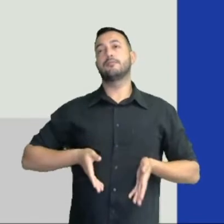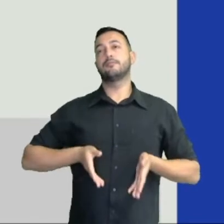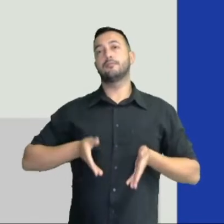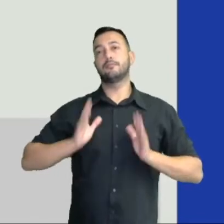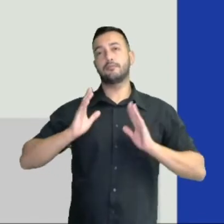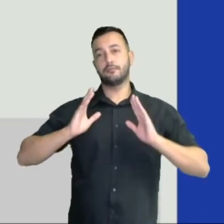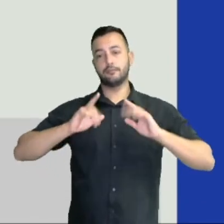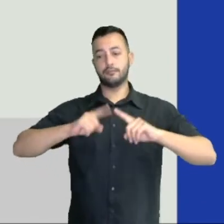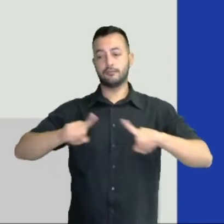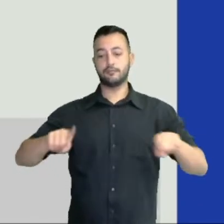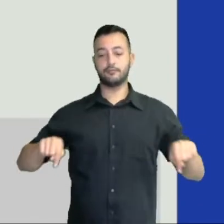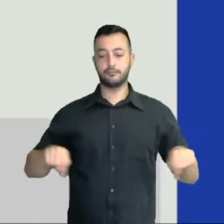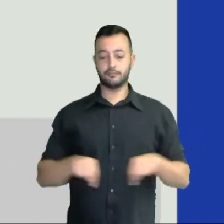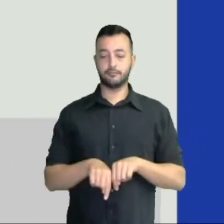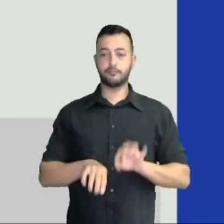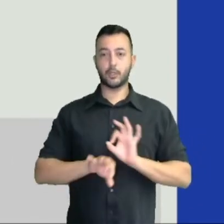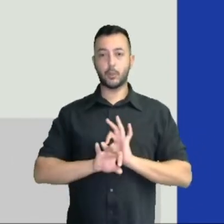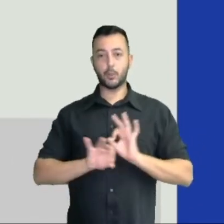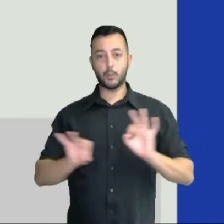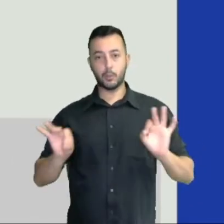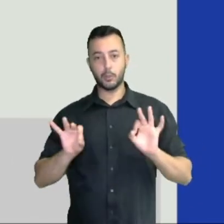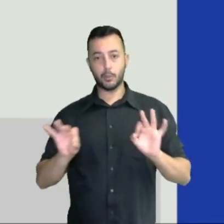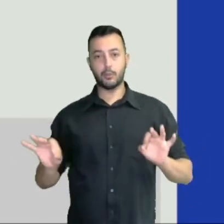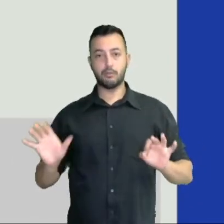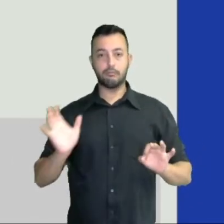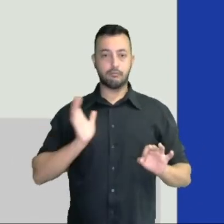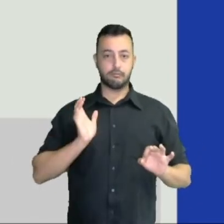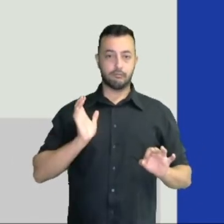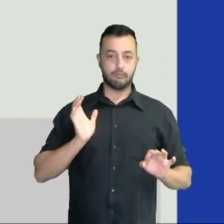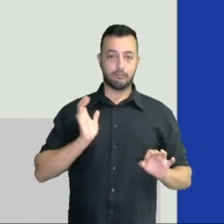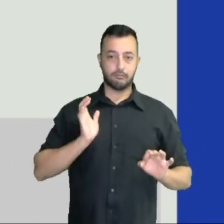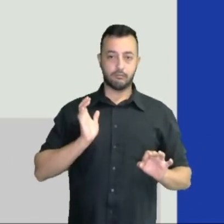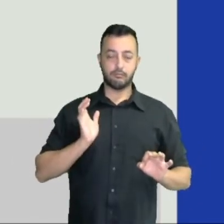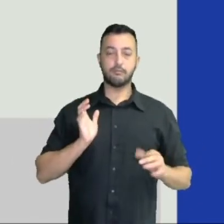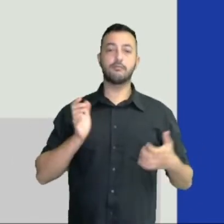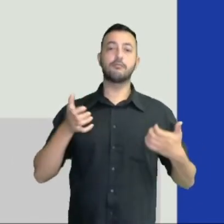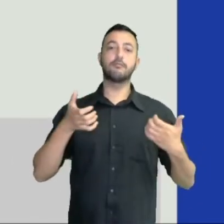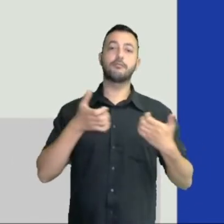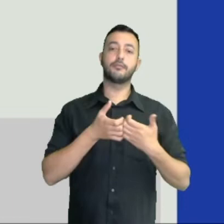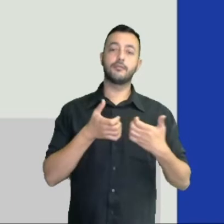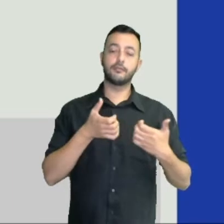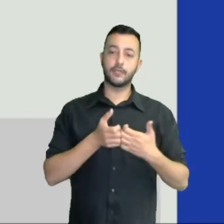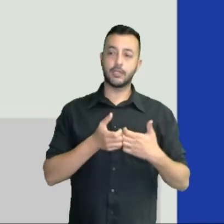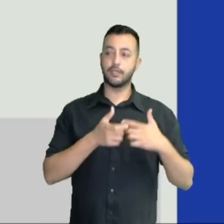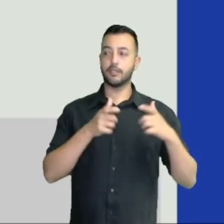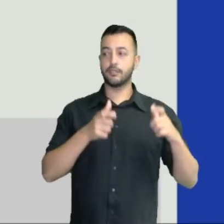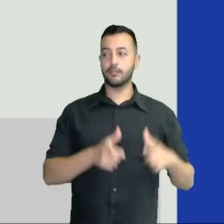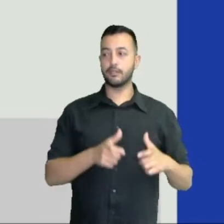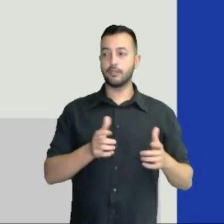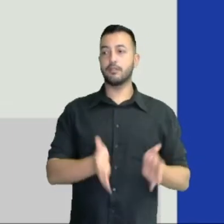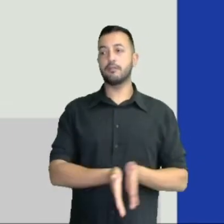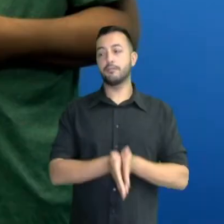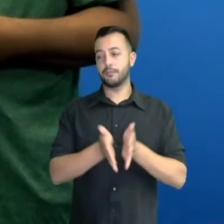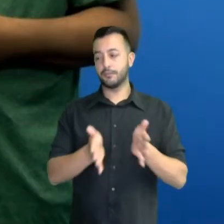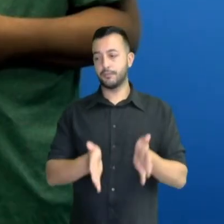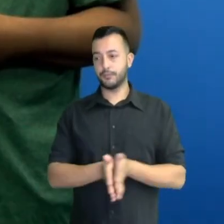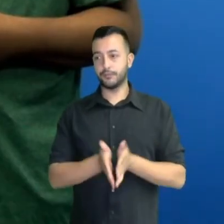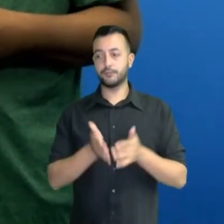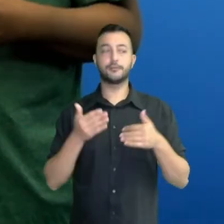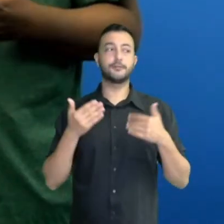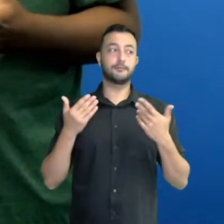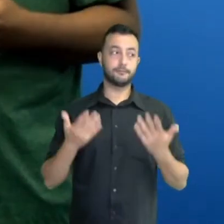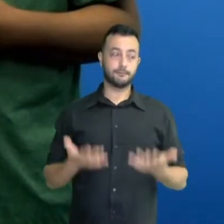condomínios, né, até de certo padrão, certo luxo, muito próximos a áreas carentes, né?